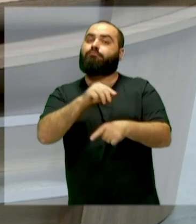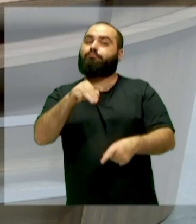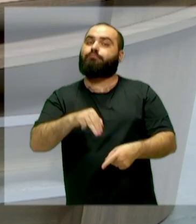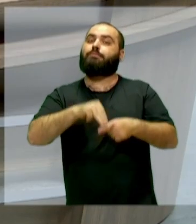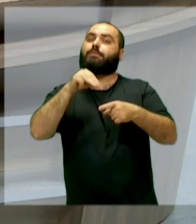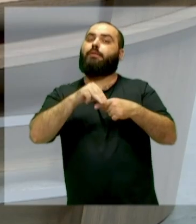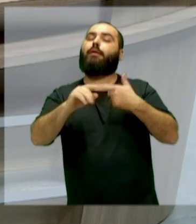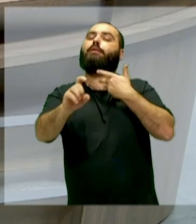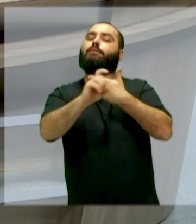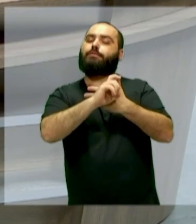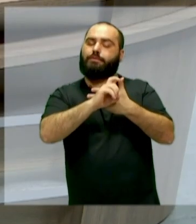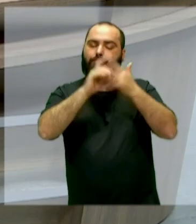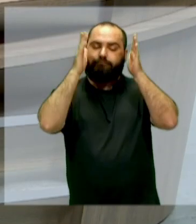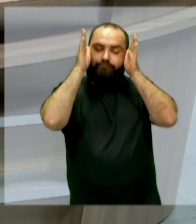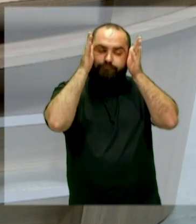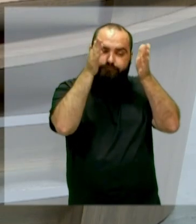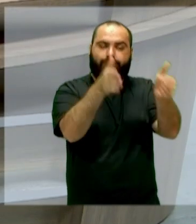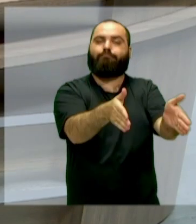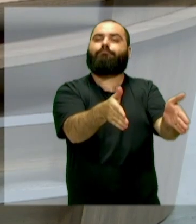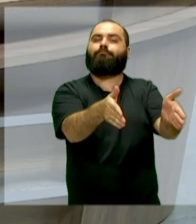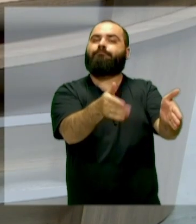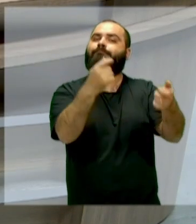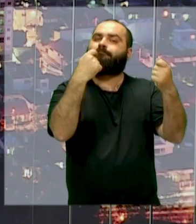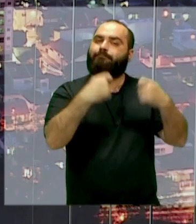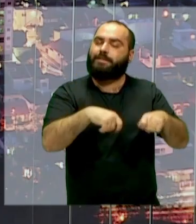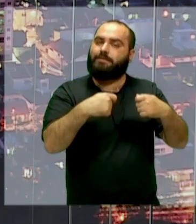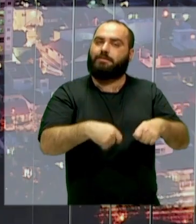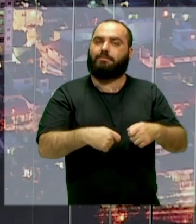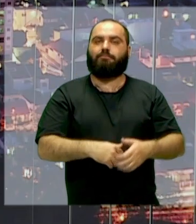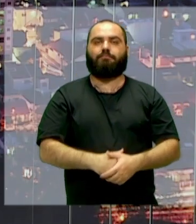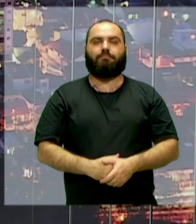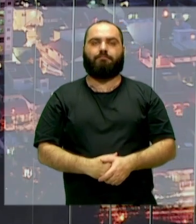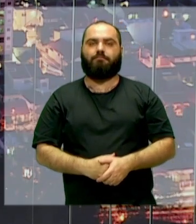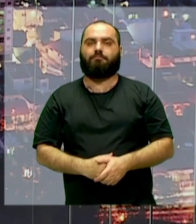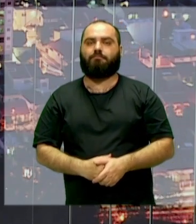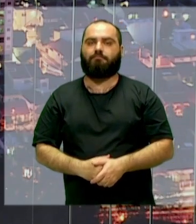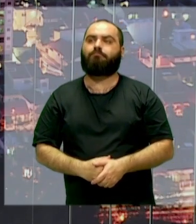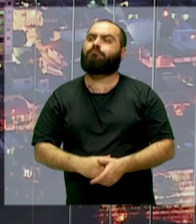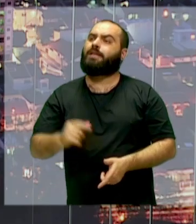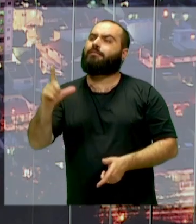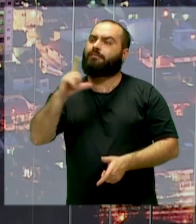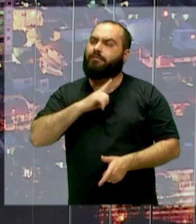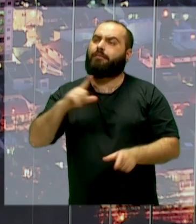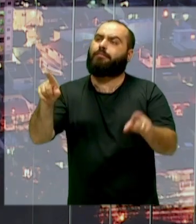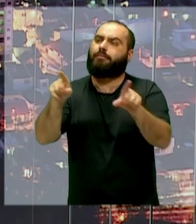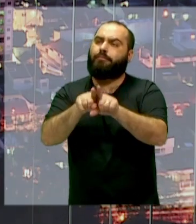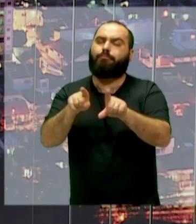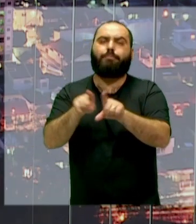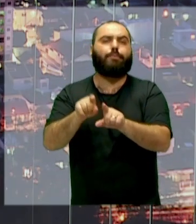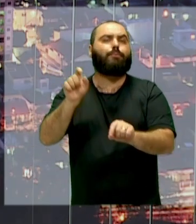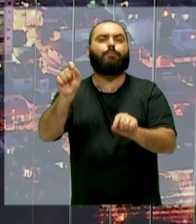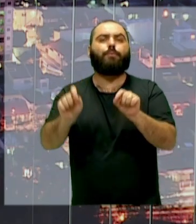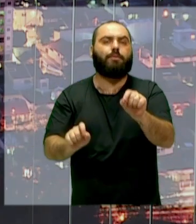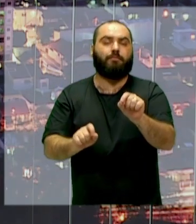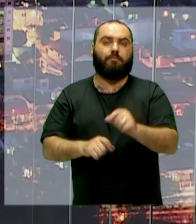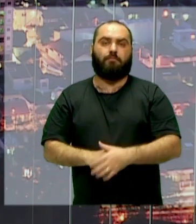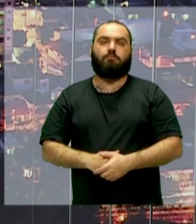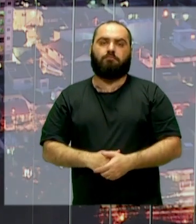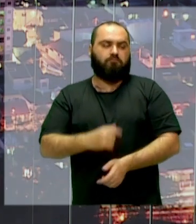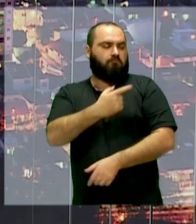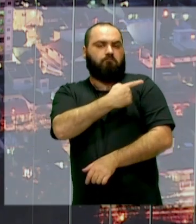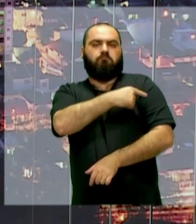executiva né para fazer com que isso seja de fato realidade e precisa ter também essa questão de da